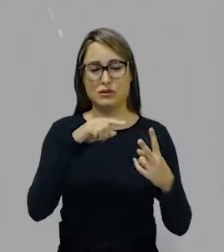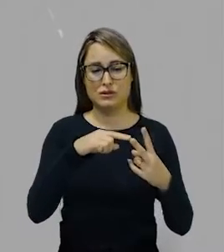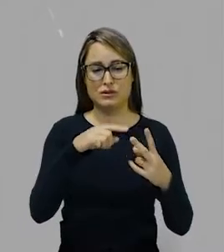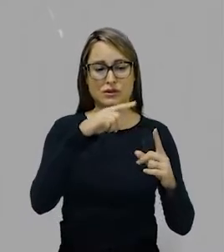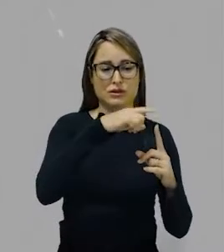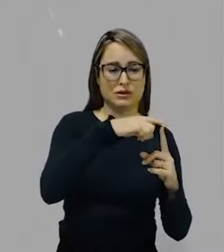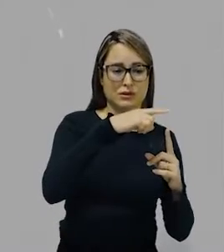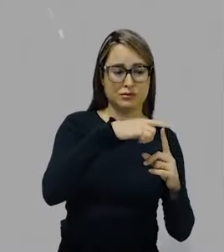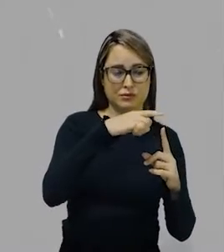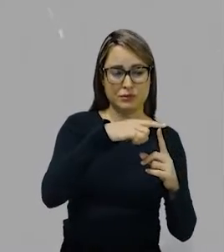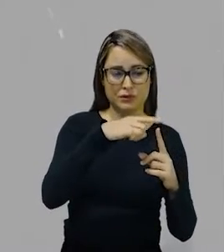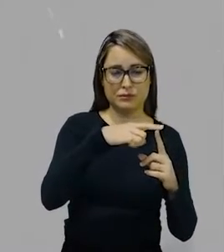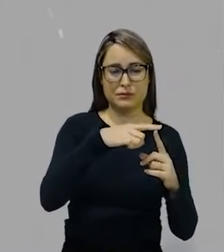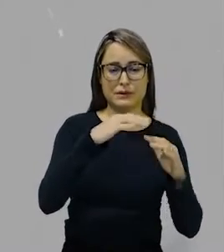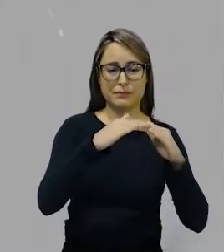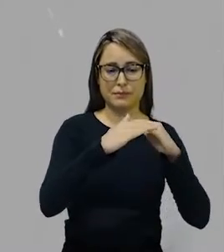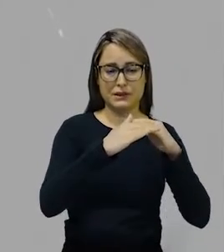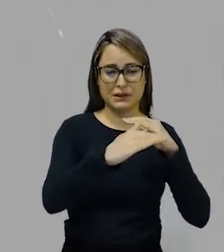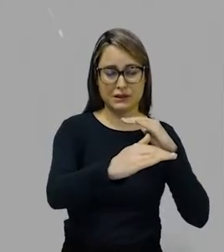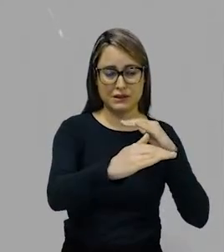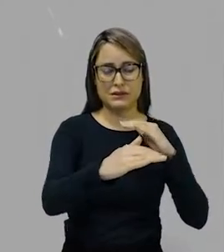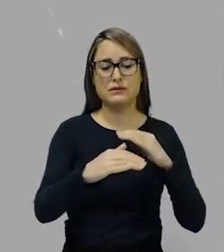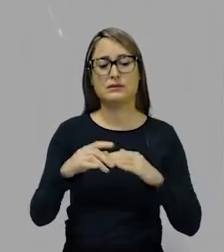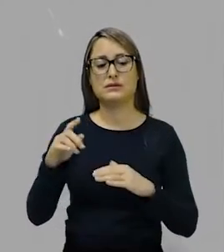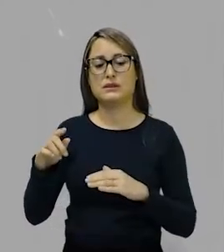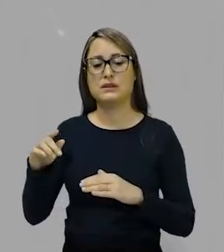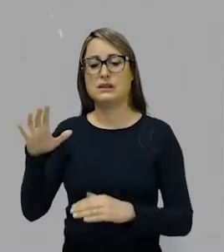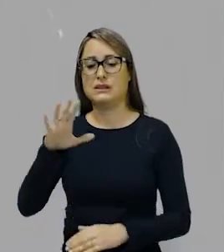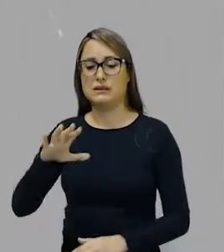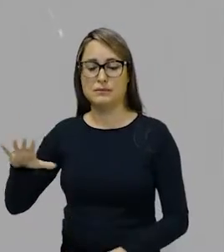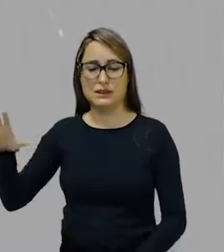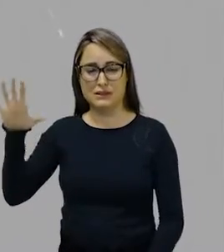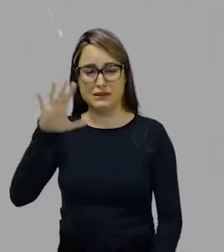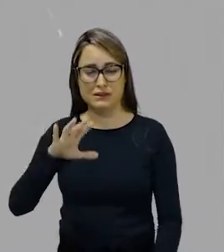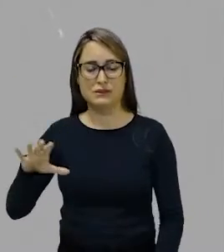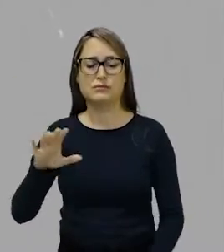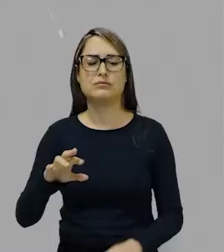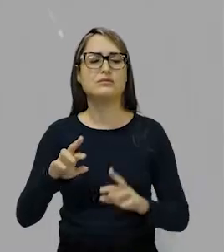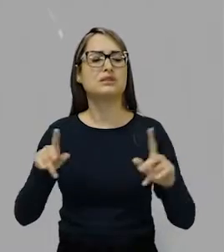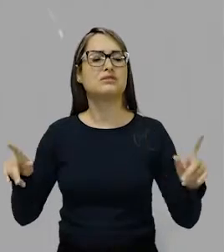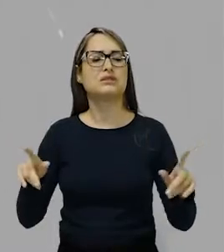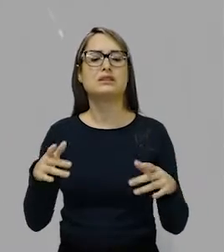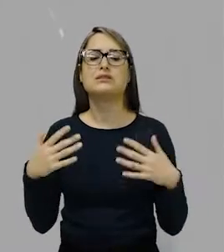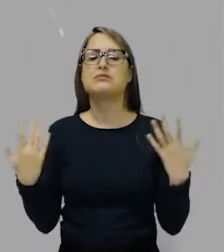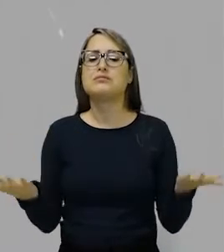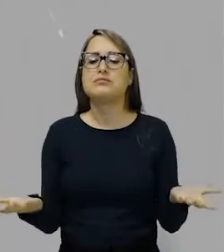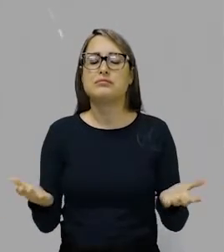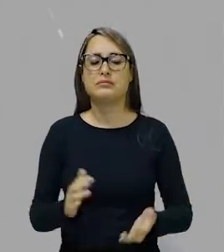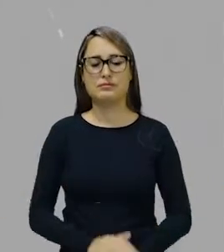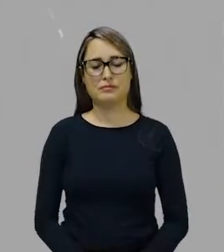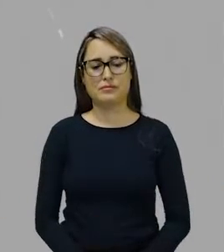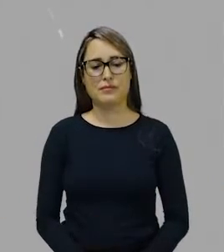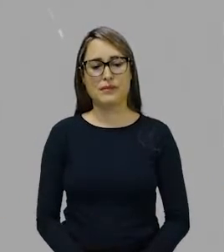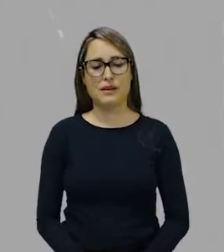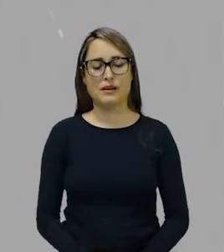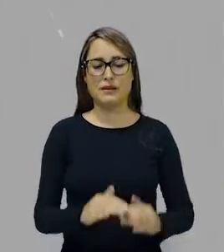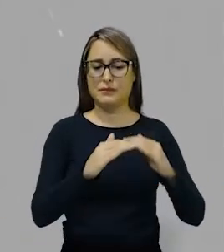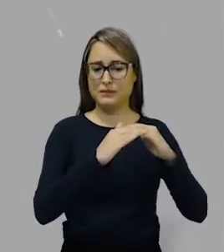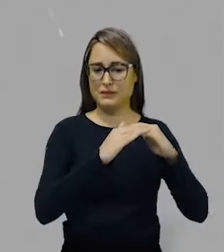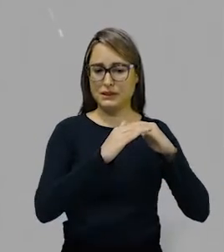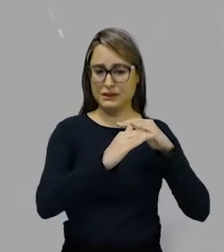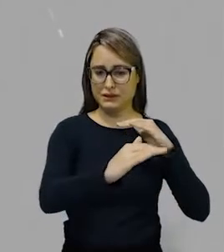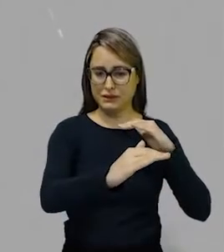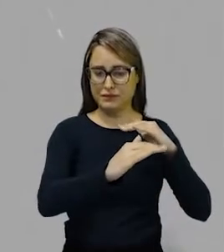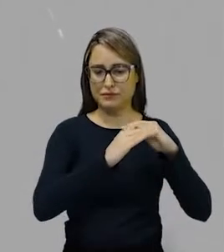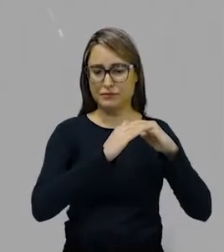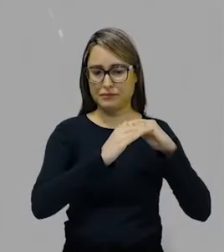a isomeria plana e a isomeria espacial. Qual é a diferença entre elas? A isomeria plana, se eu pedir para